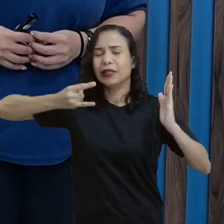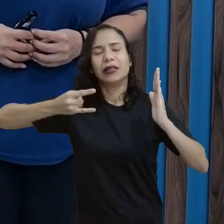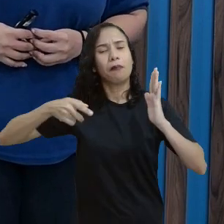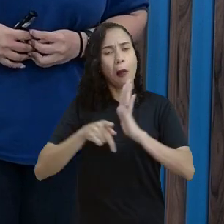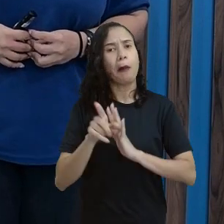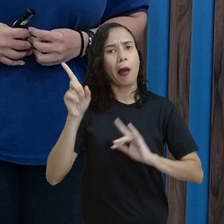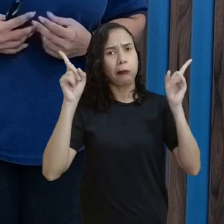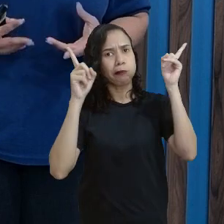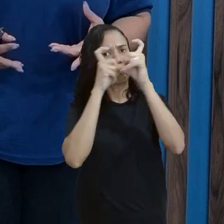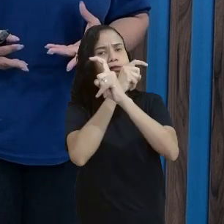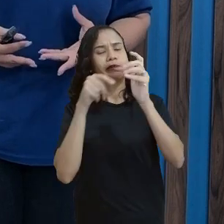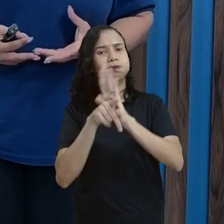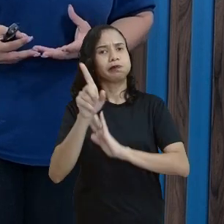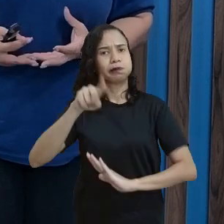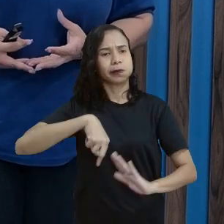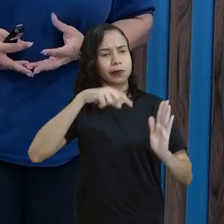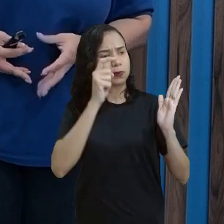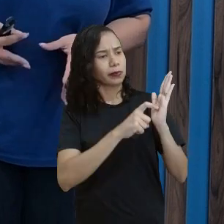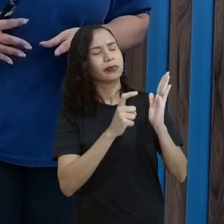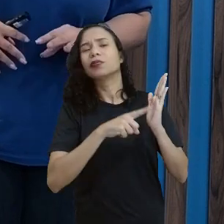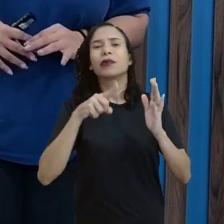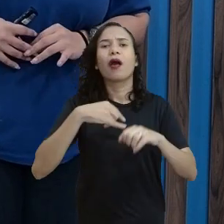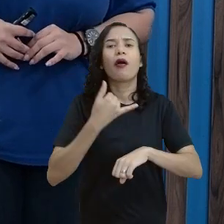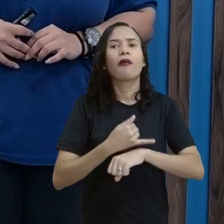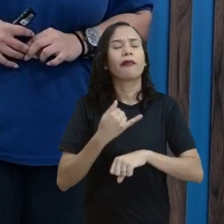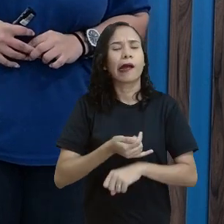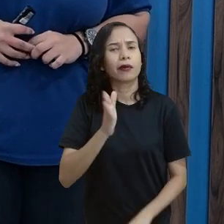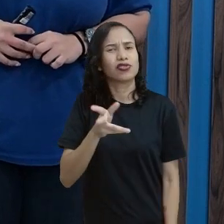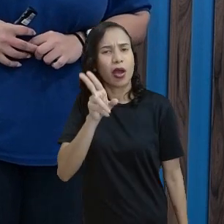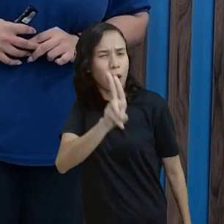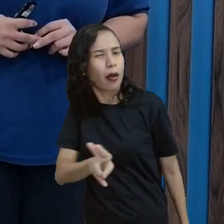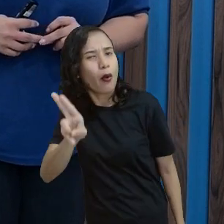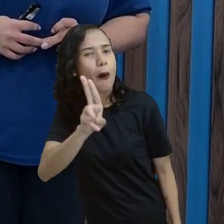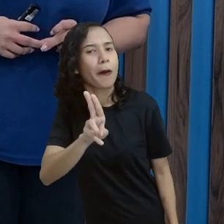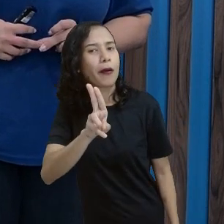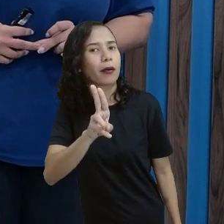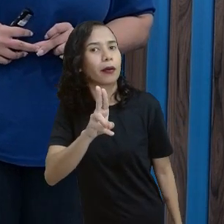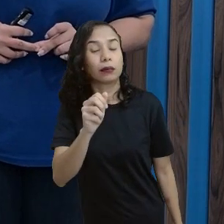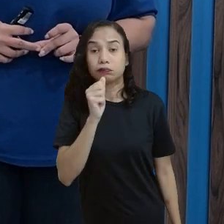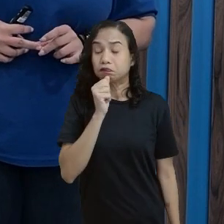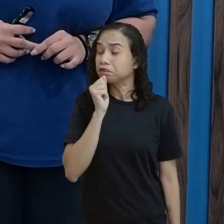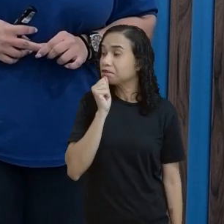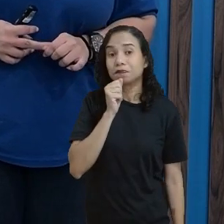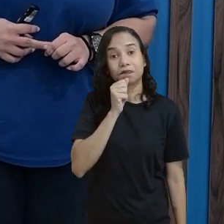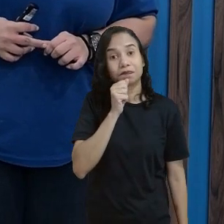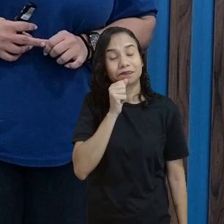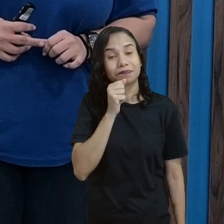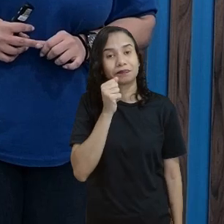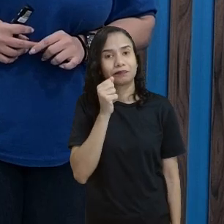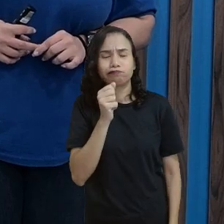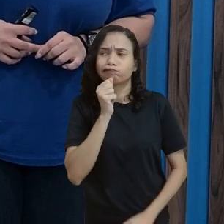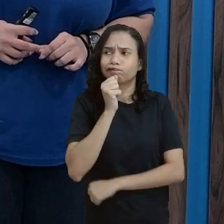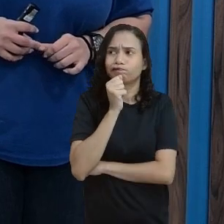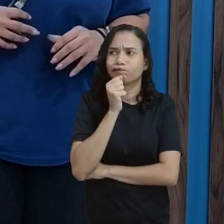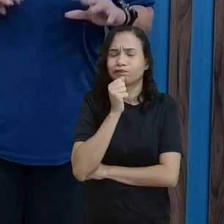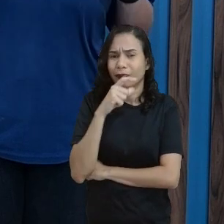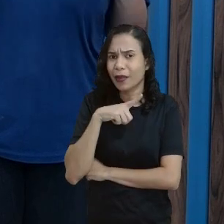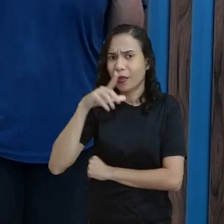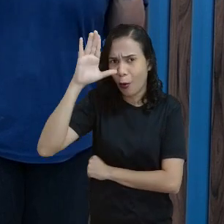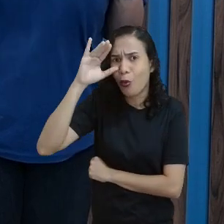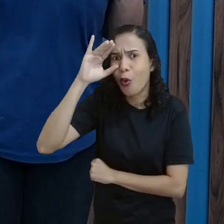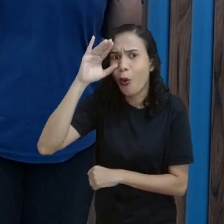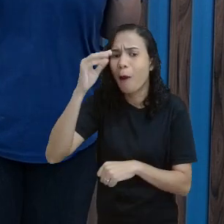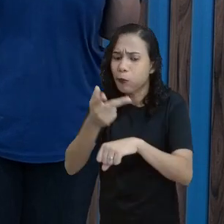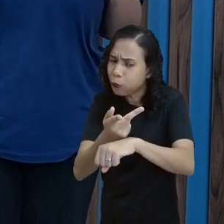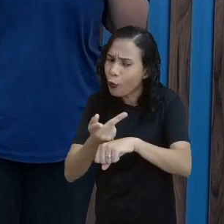material que é um metal, né? Então, você já manipulou um ímã? Se não manipulou, se ficar curioso, arruma um